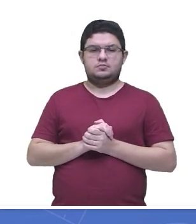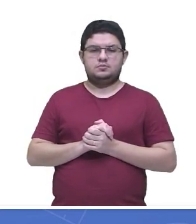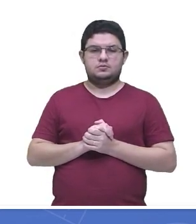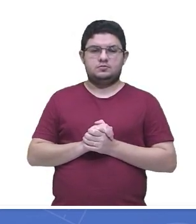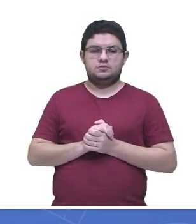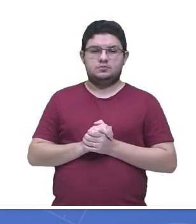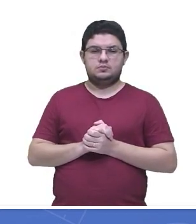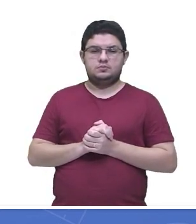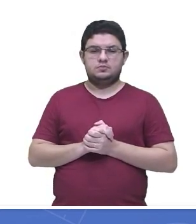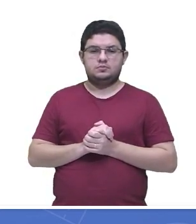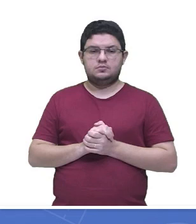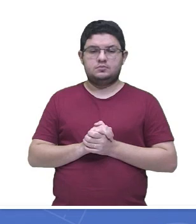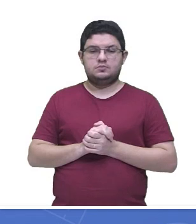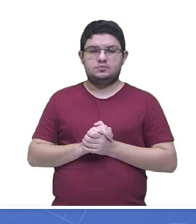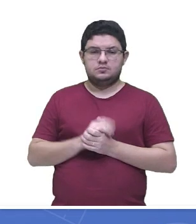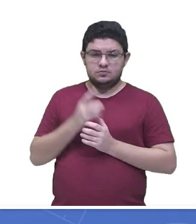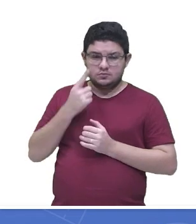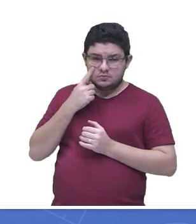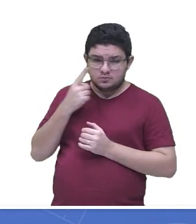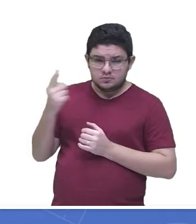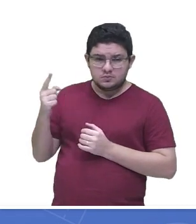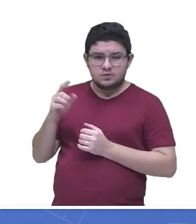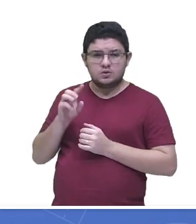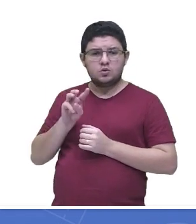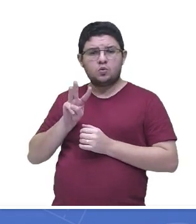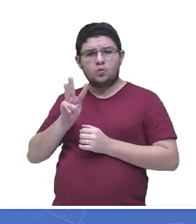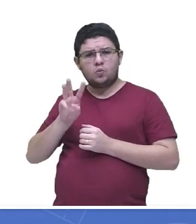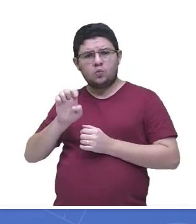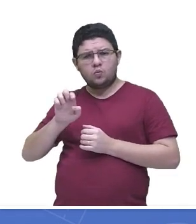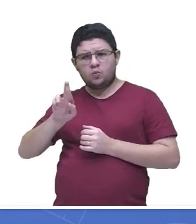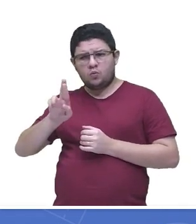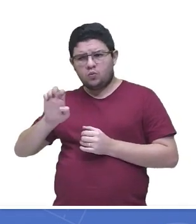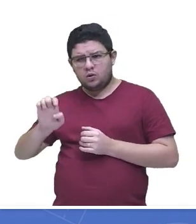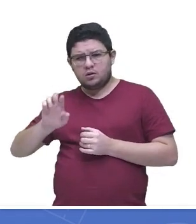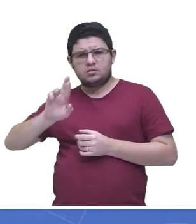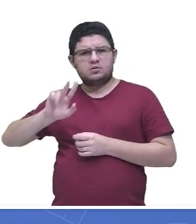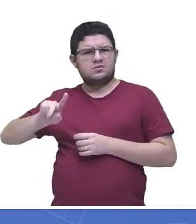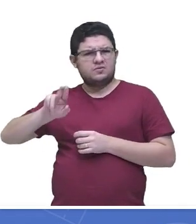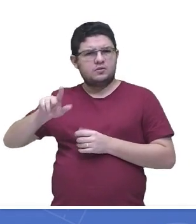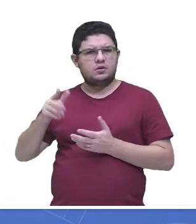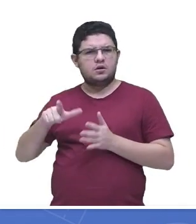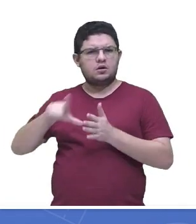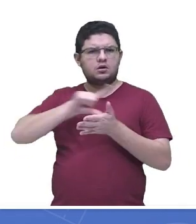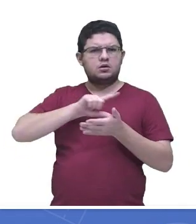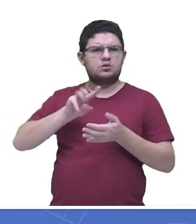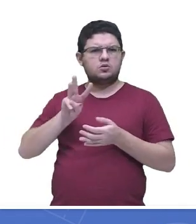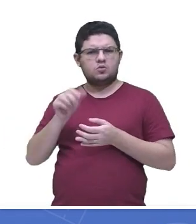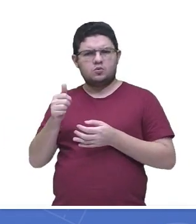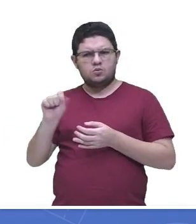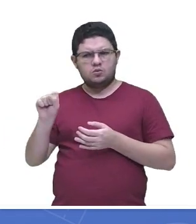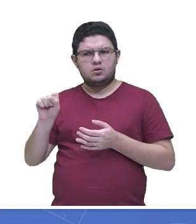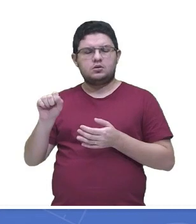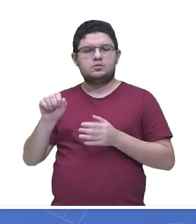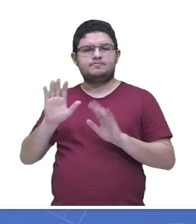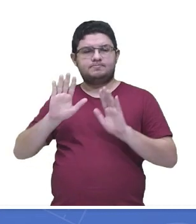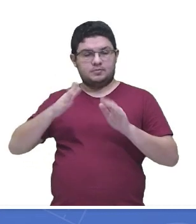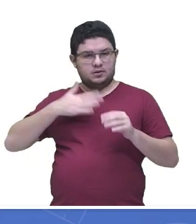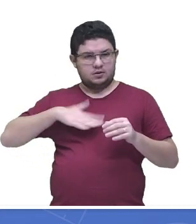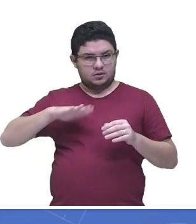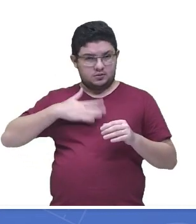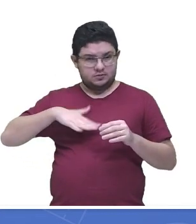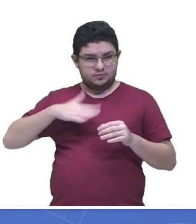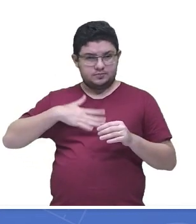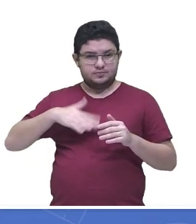agora o que aconteceu? Por que tem um were aqui? Antes não era was, agora tem were. Calma, gente, vamos ver de um por um, mas